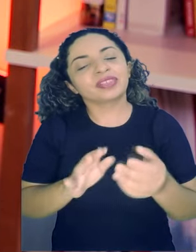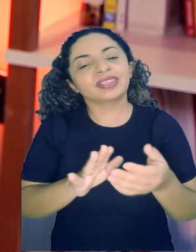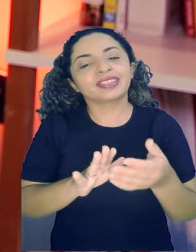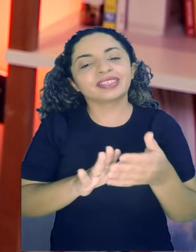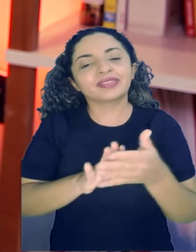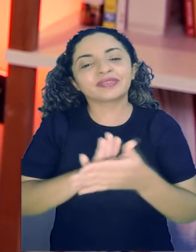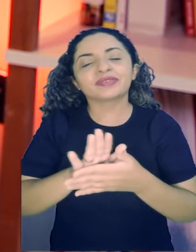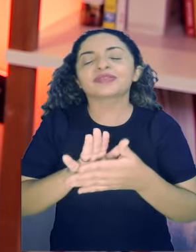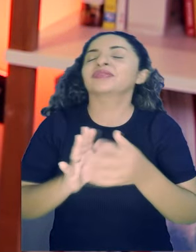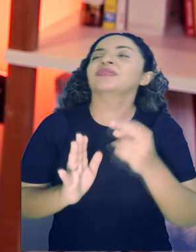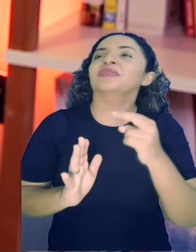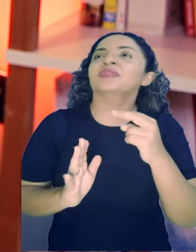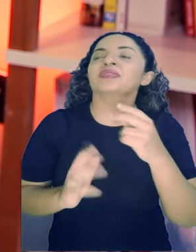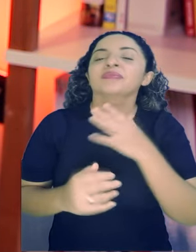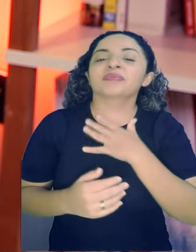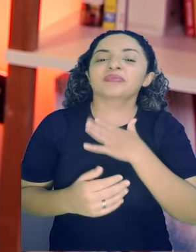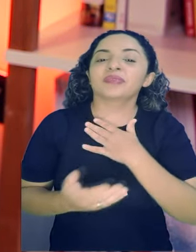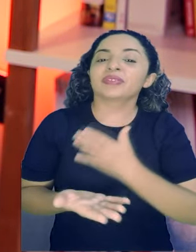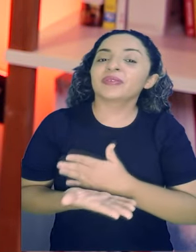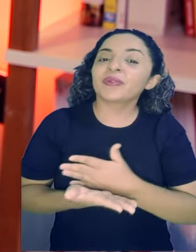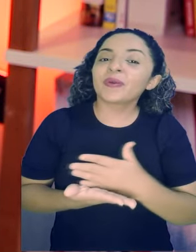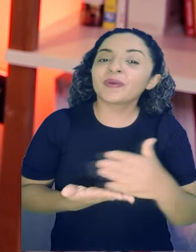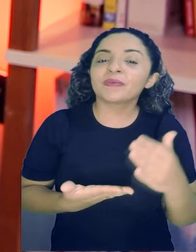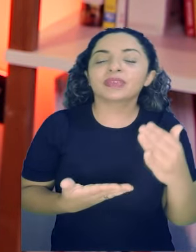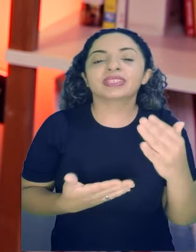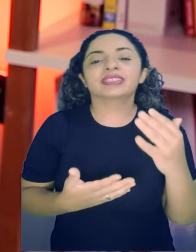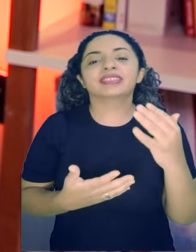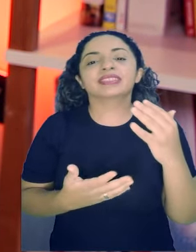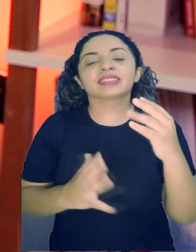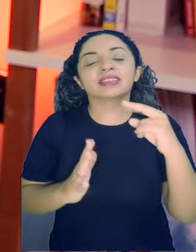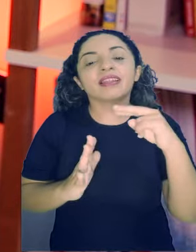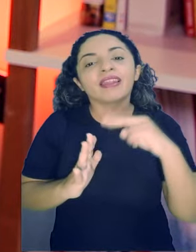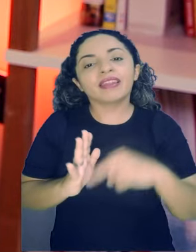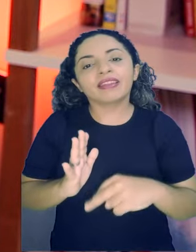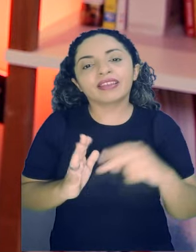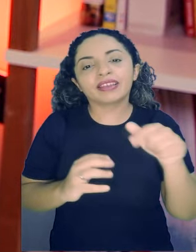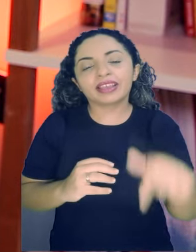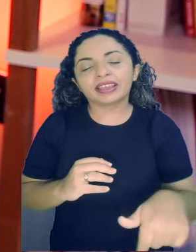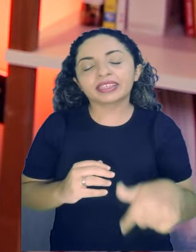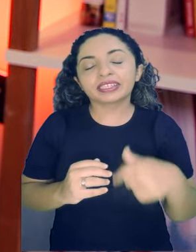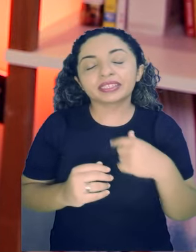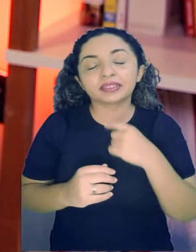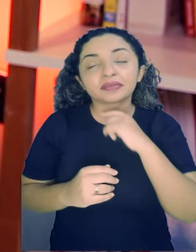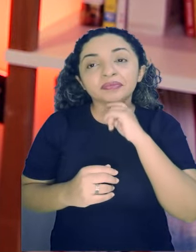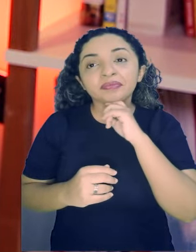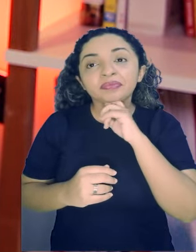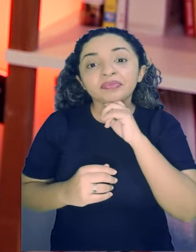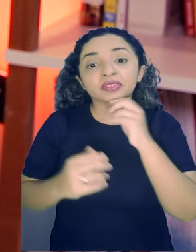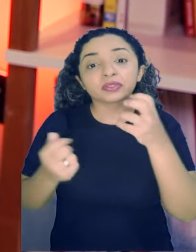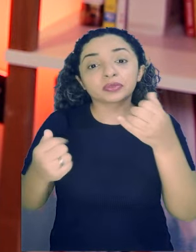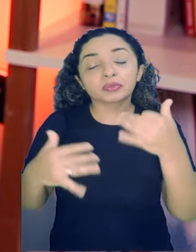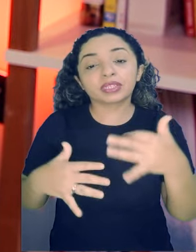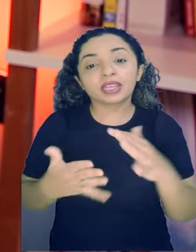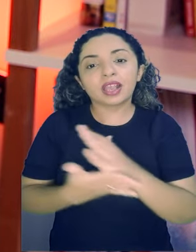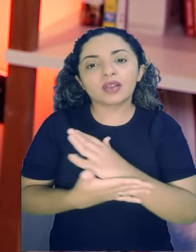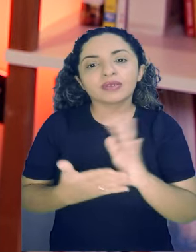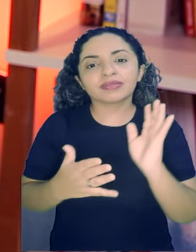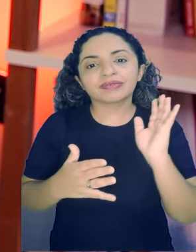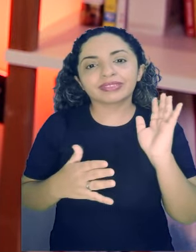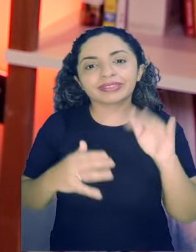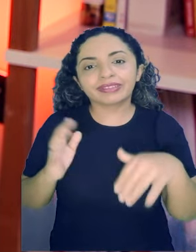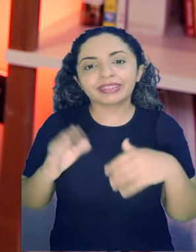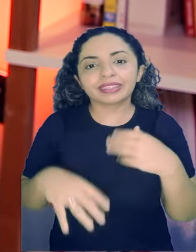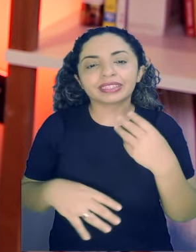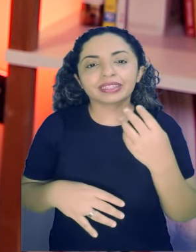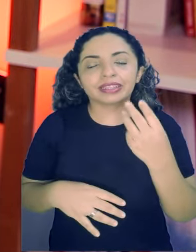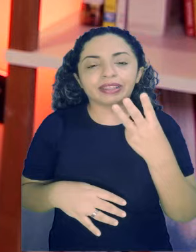muito breve sobre minha leitura inicial, que é um quadro que eu coloquei aqui no canal, em que alguns livros eu vou trazer